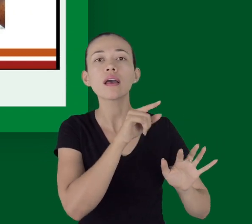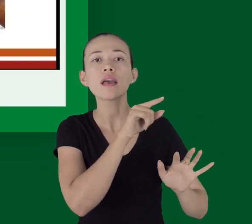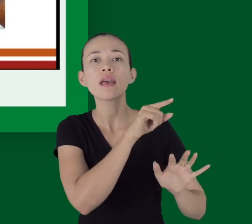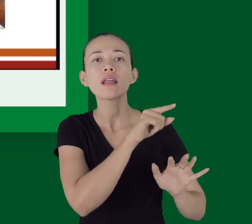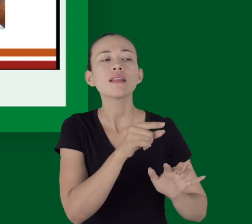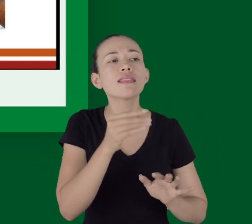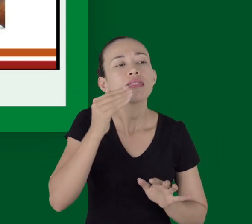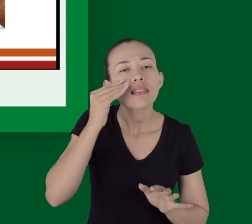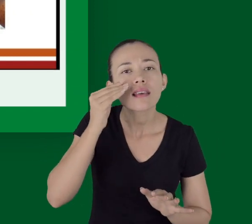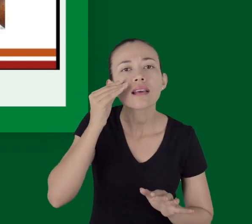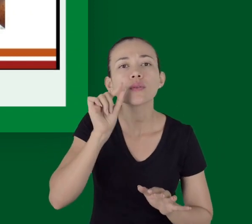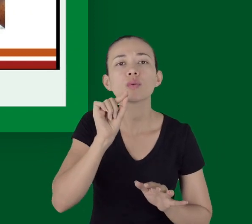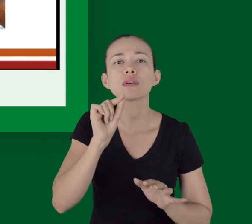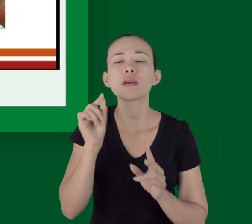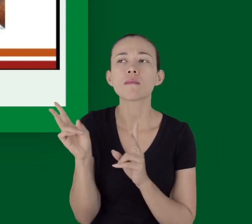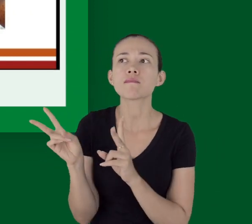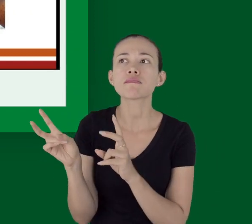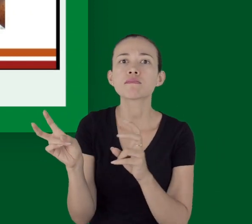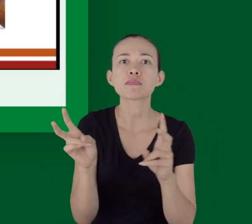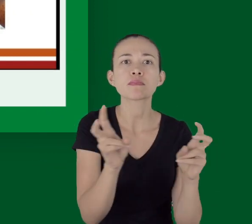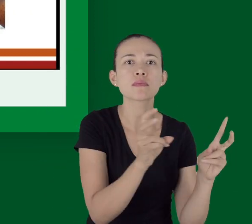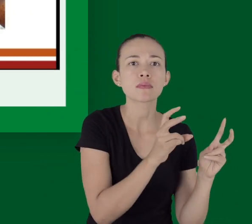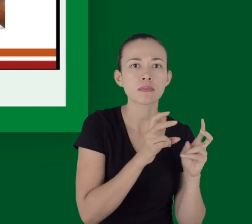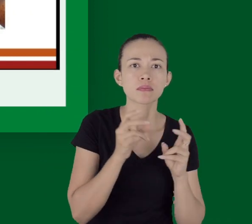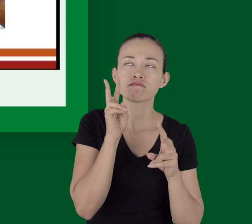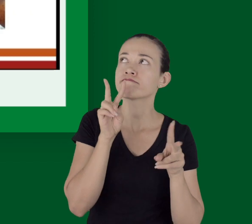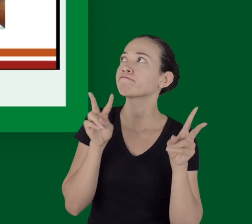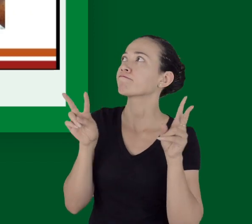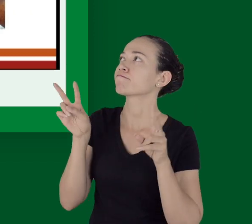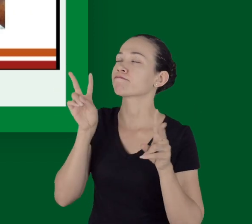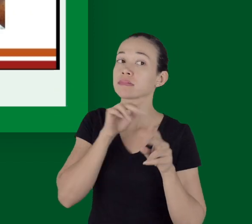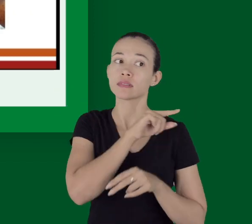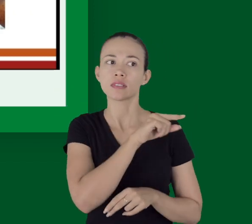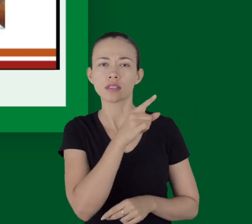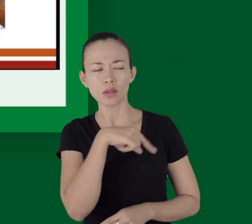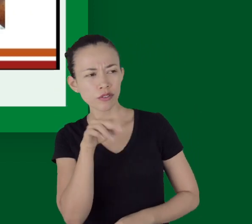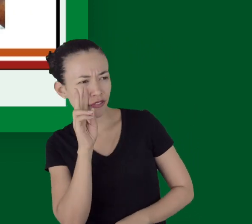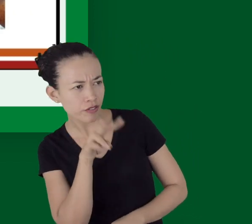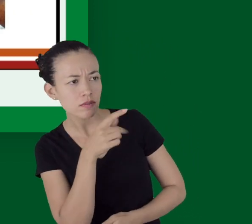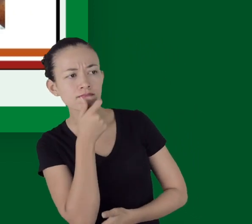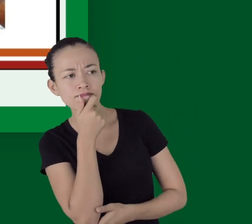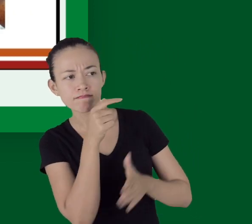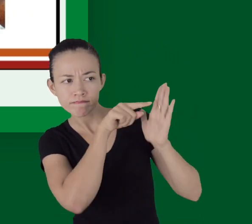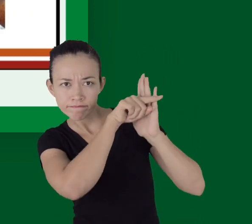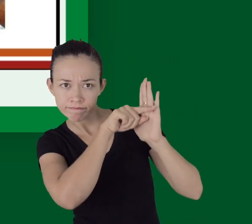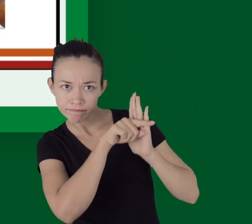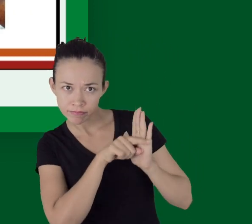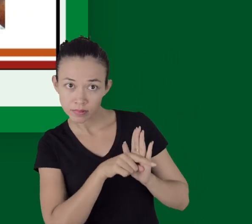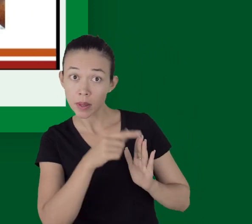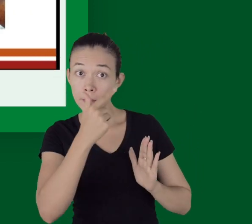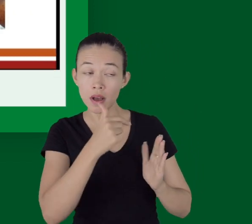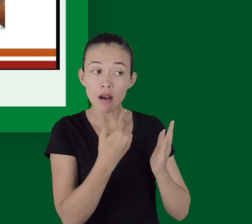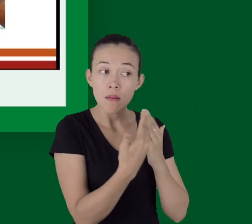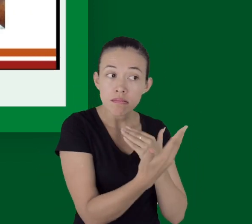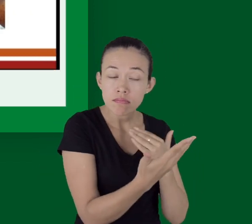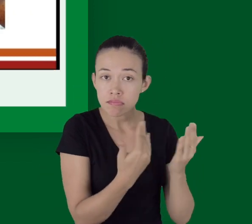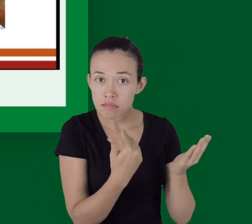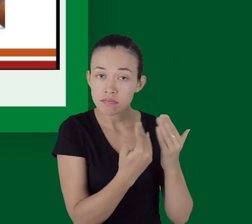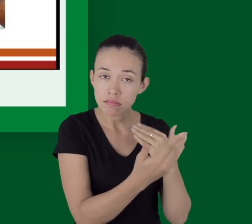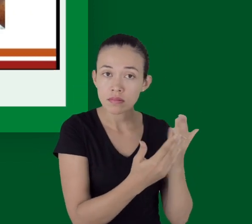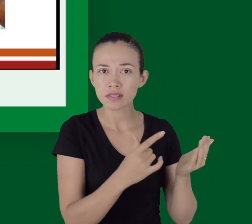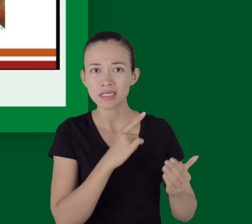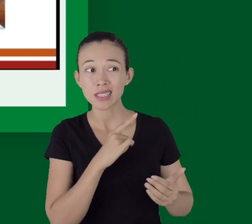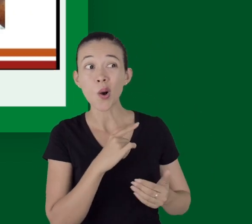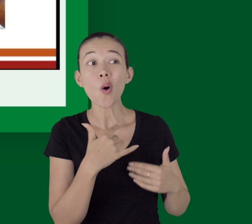relata, mas ele tenta localizar, eu tenho que perceber, ser muito sensível a tudo isso. Mas eu preciso investigar, principalmente aquele paciente que está interagindo